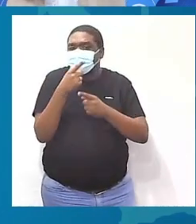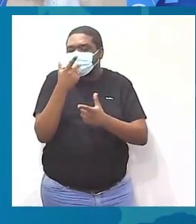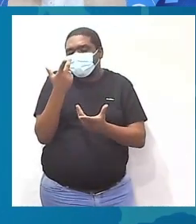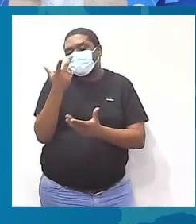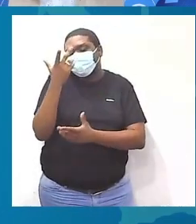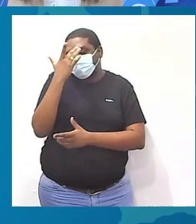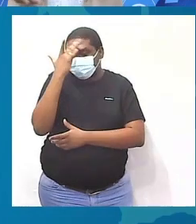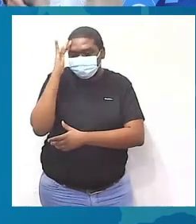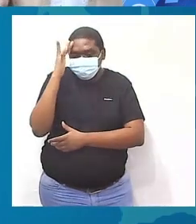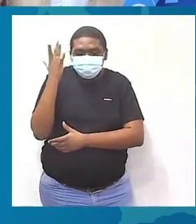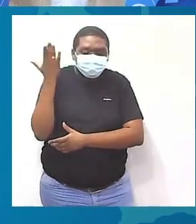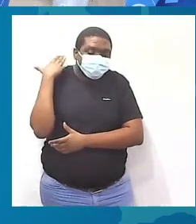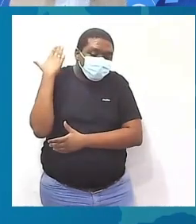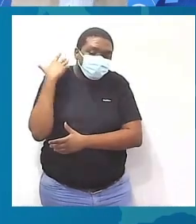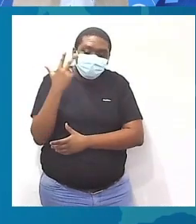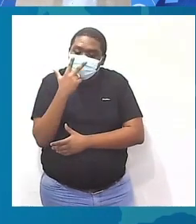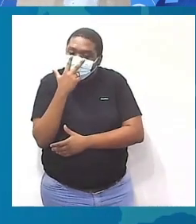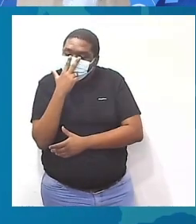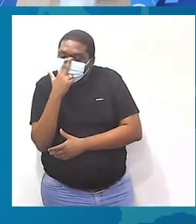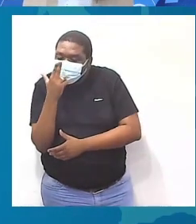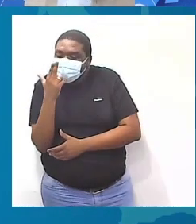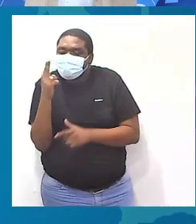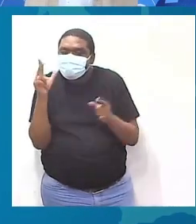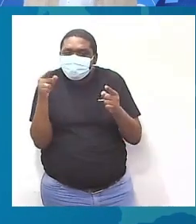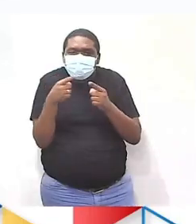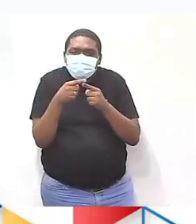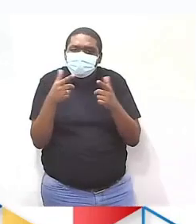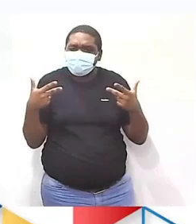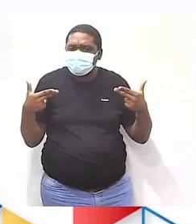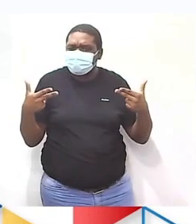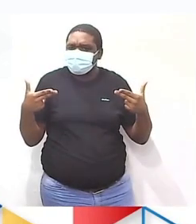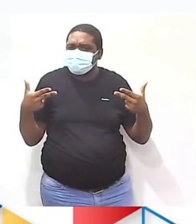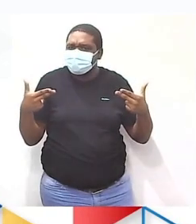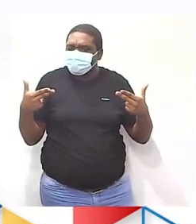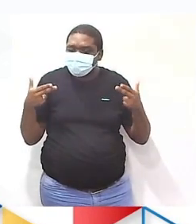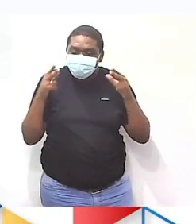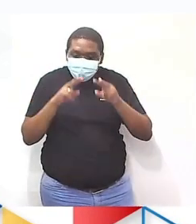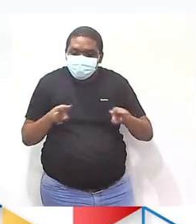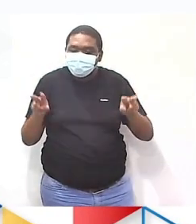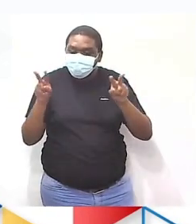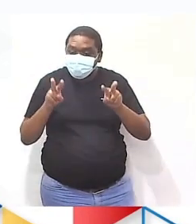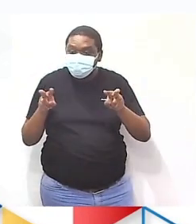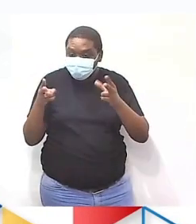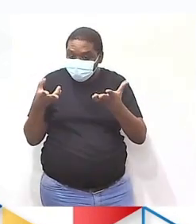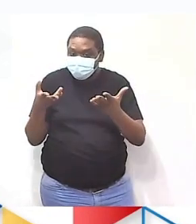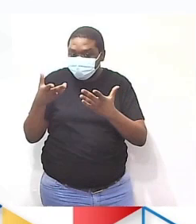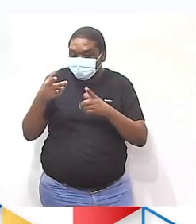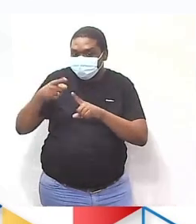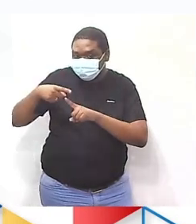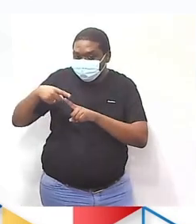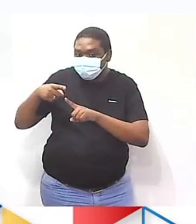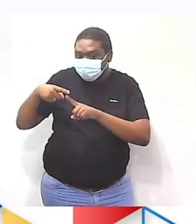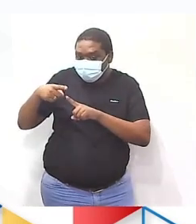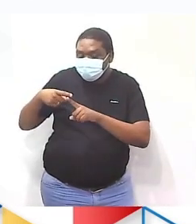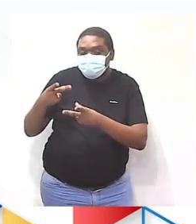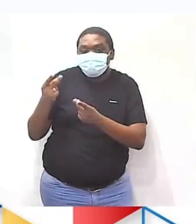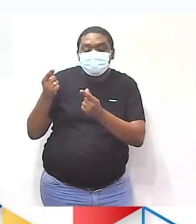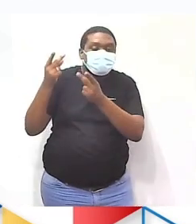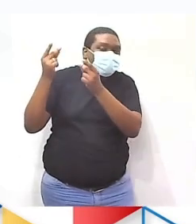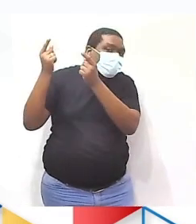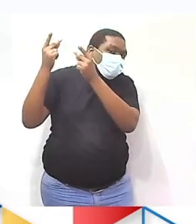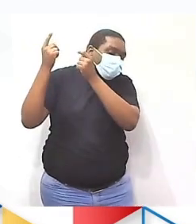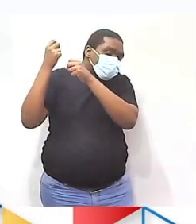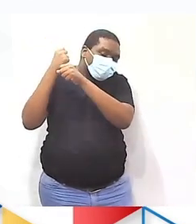ali dos caranguejos. E aí a gente vê a imagem da trilobita, né, que é um tipo de fóssil que viveu há milhões